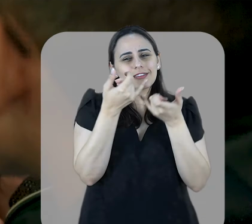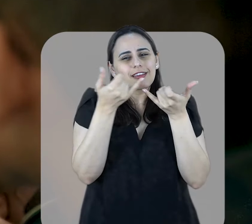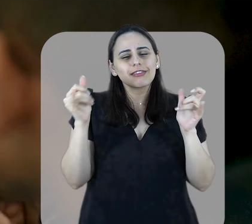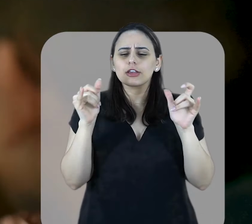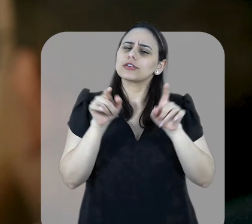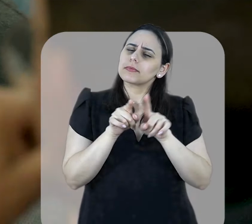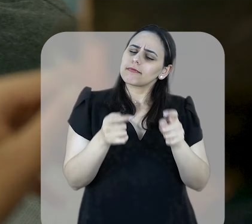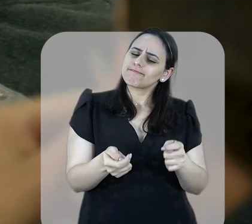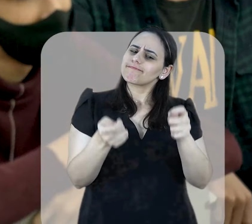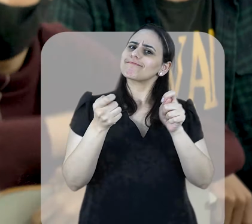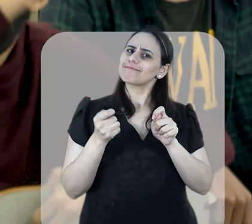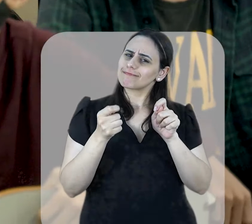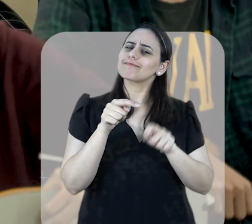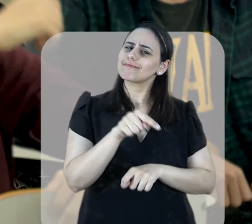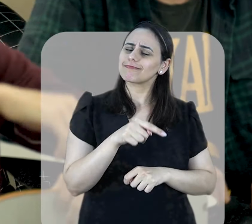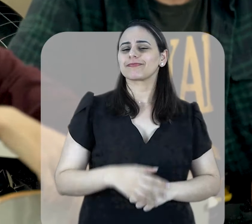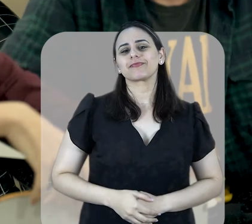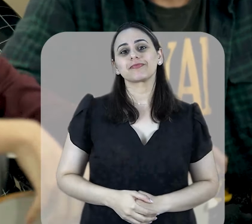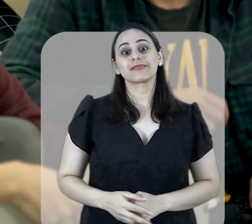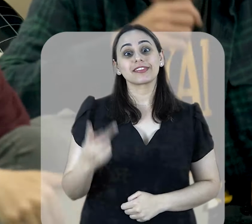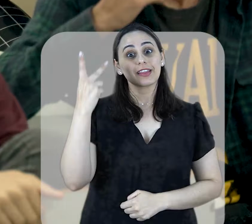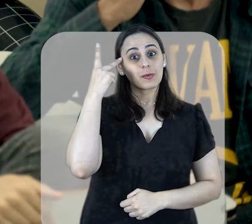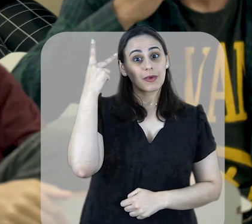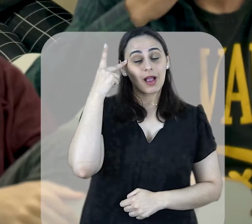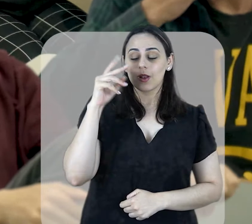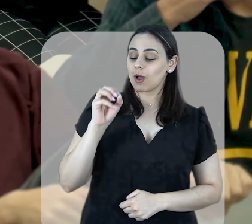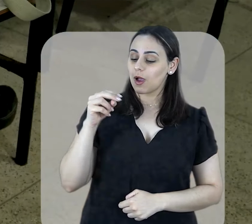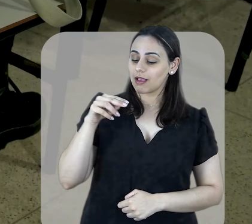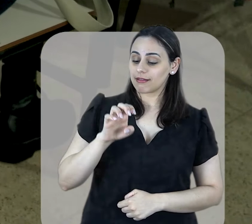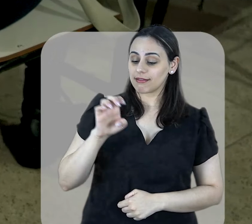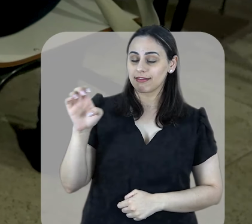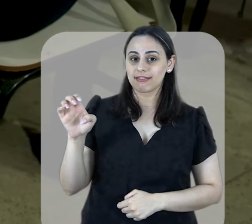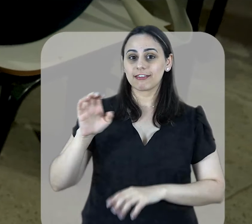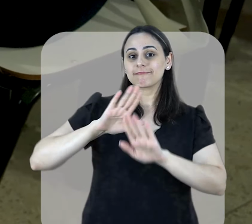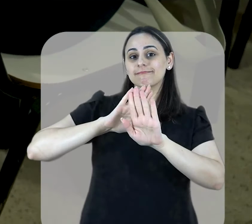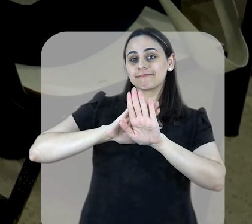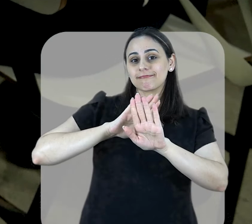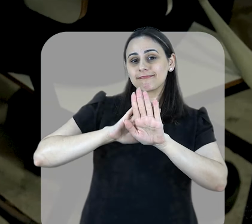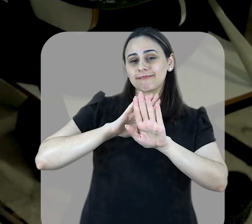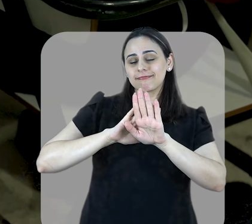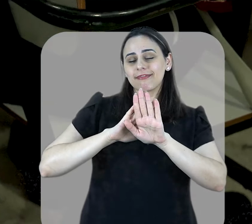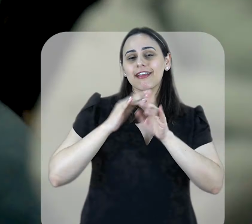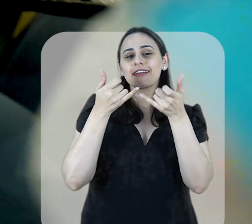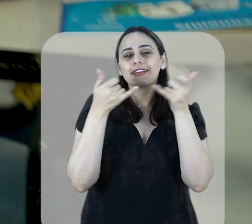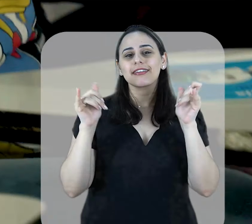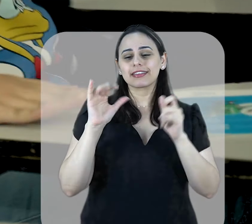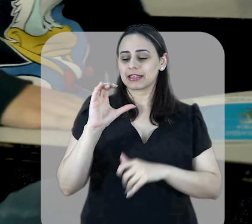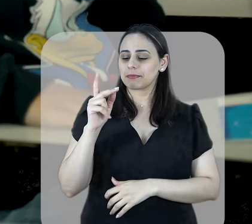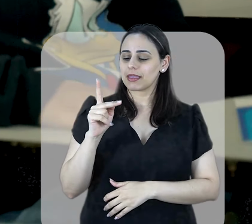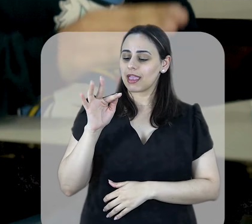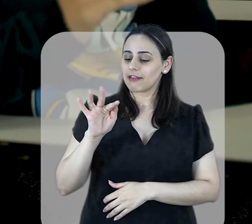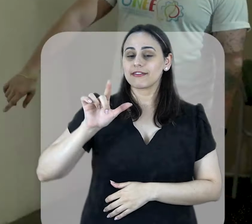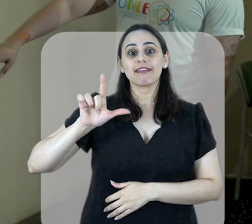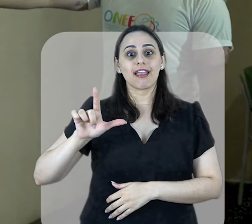racional de energia elétrica. Em São Paulo, a ONE é realizada pela concessionária de energia